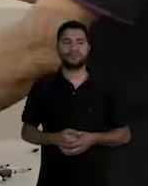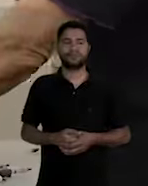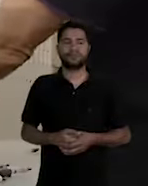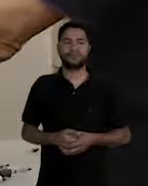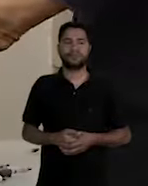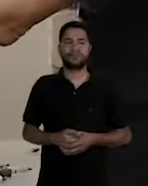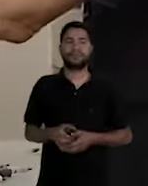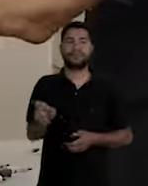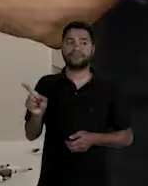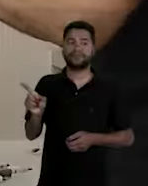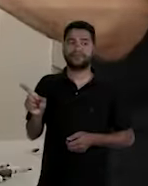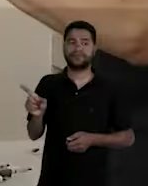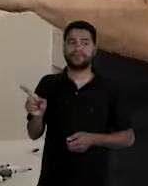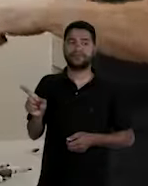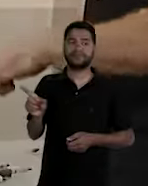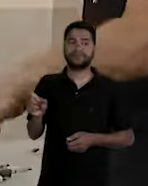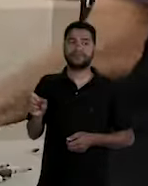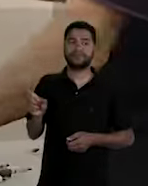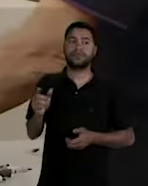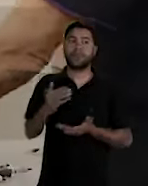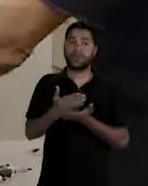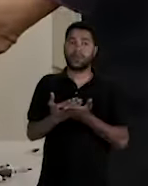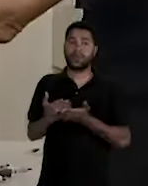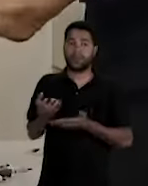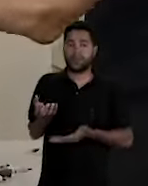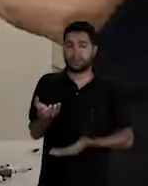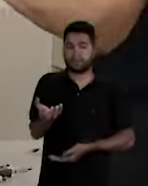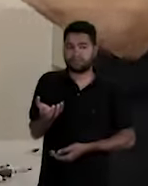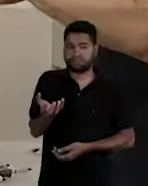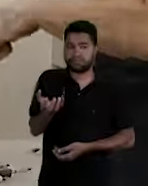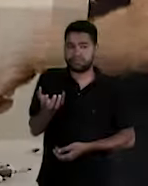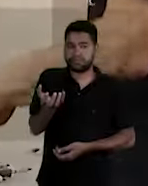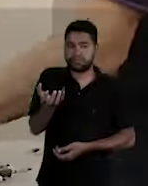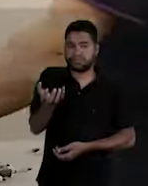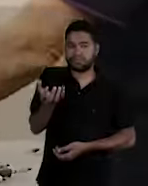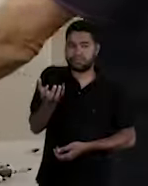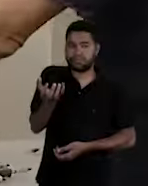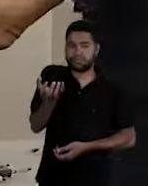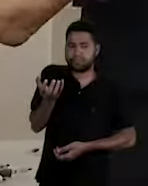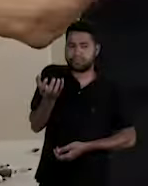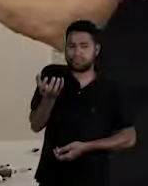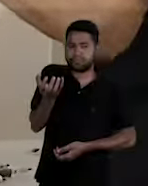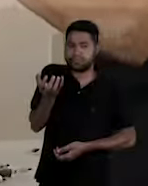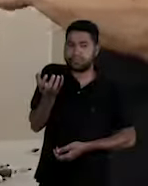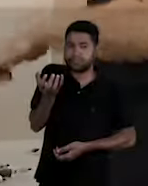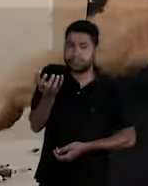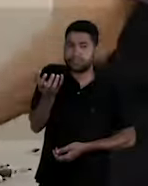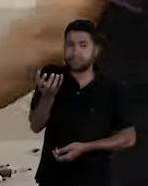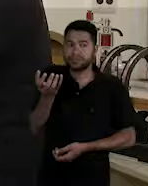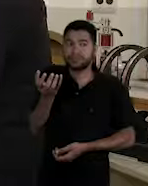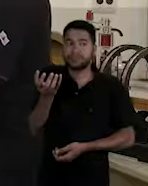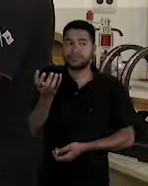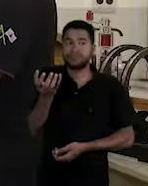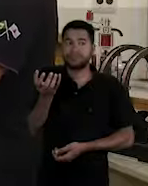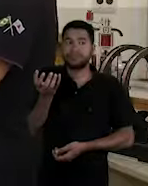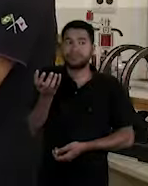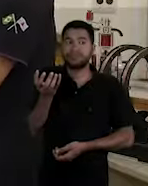o cilindro, ele começa a subir. Repara que ele sobe e ele